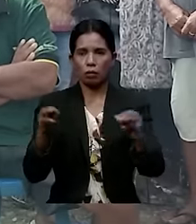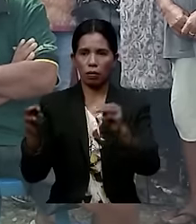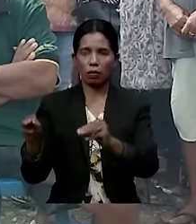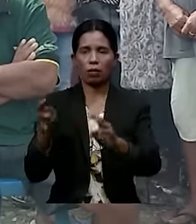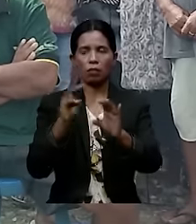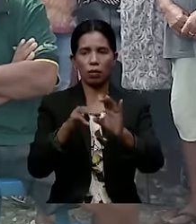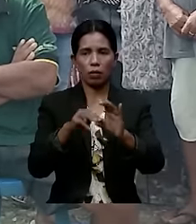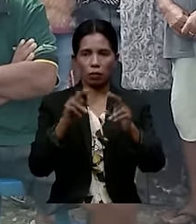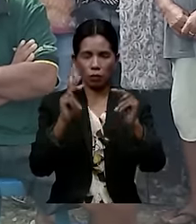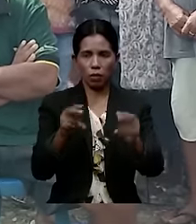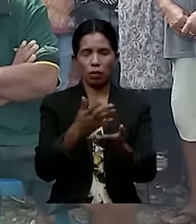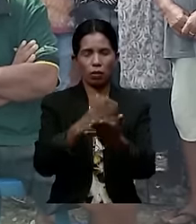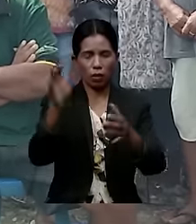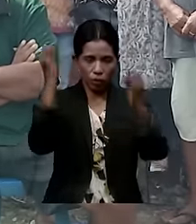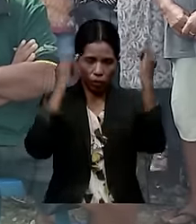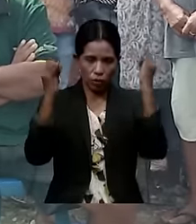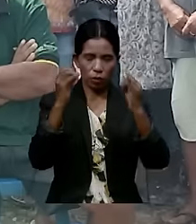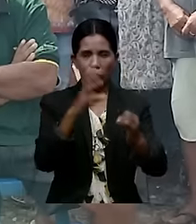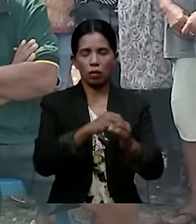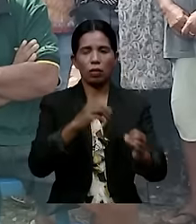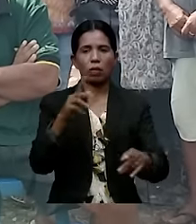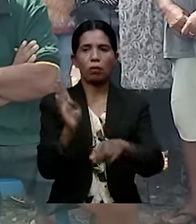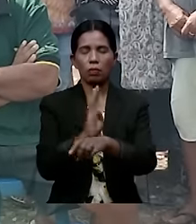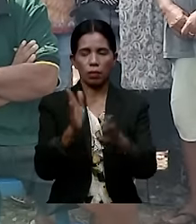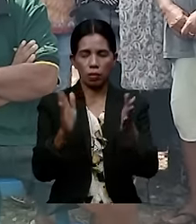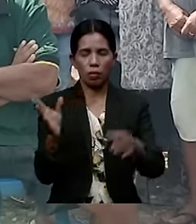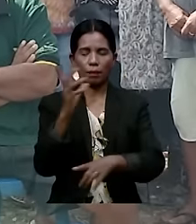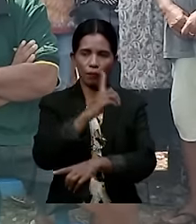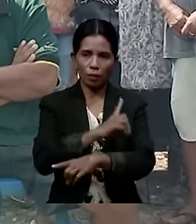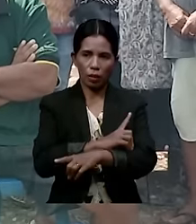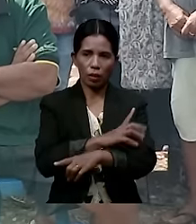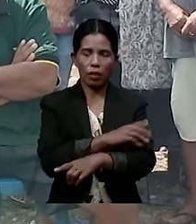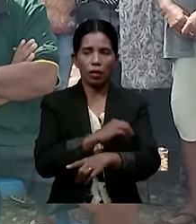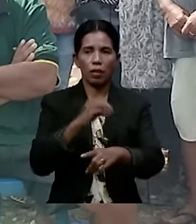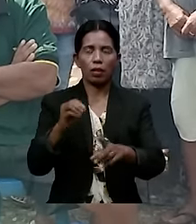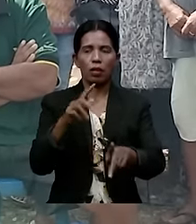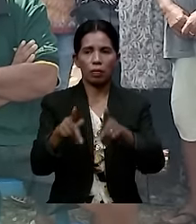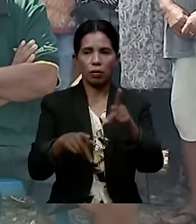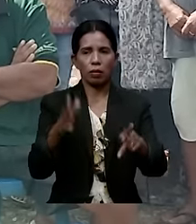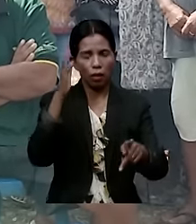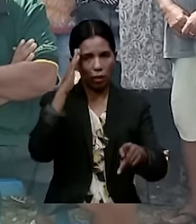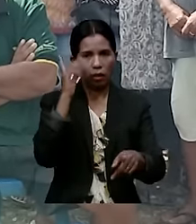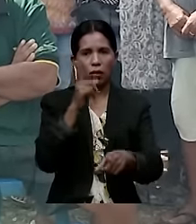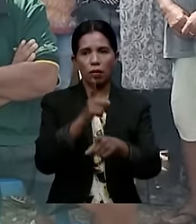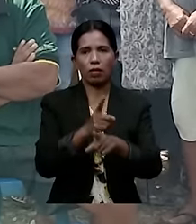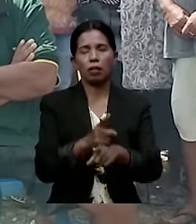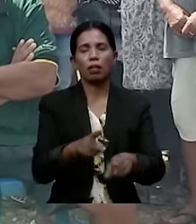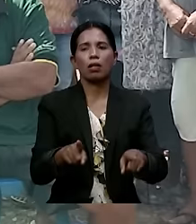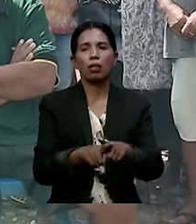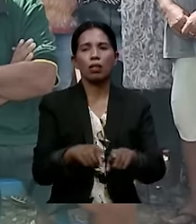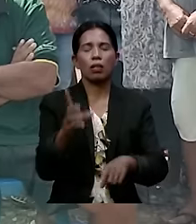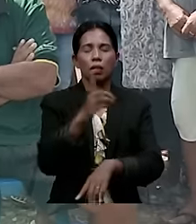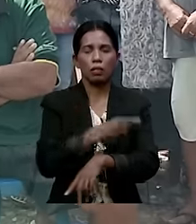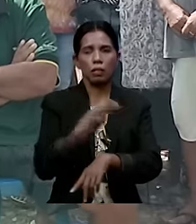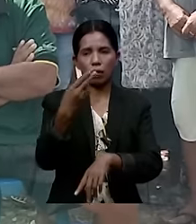mercado precisa ala sosializasa. Ho vendedores sira. Lorong nebe mak bazar rame vendedores sira mak hatene liu. Hanesa mos lorong